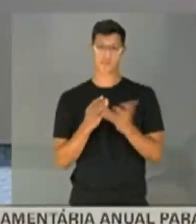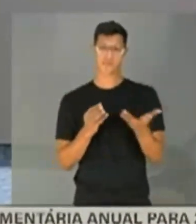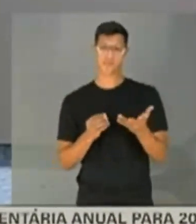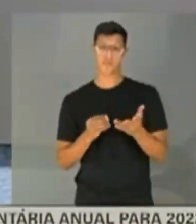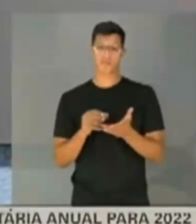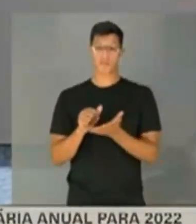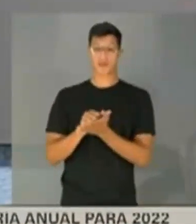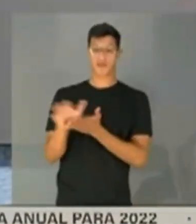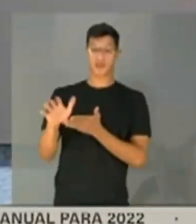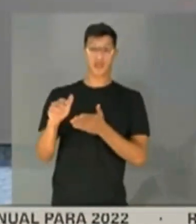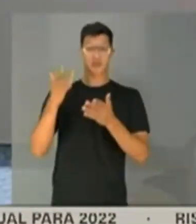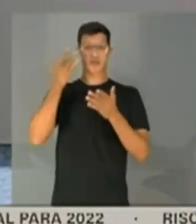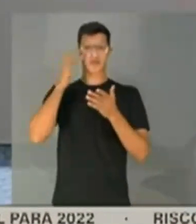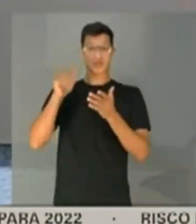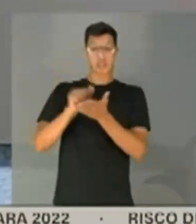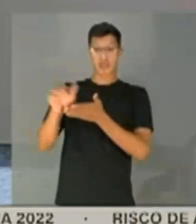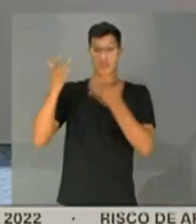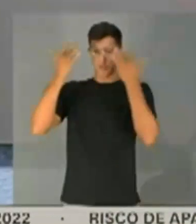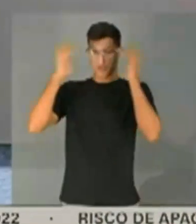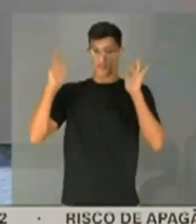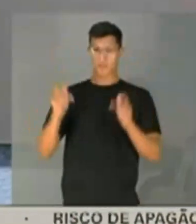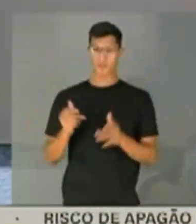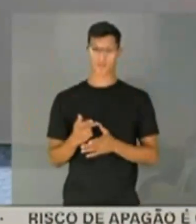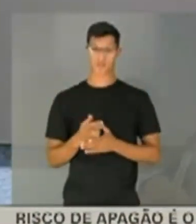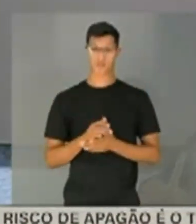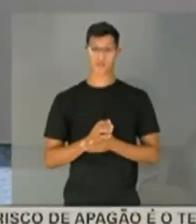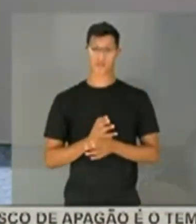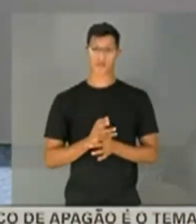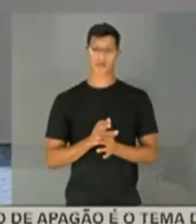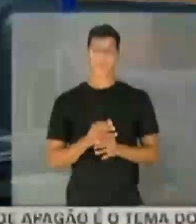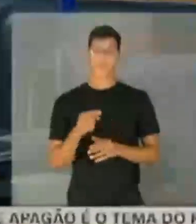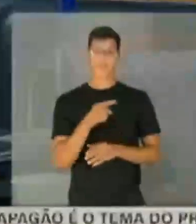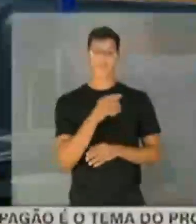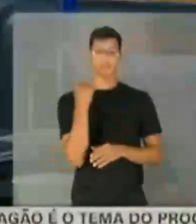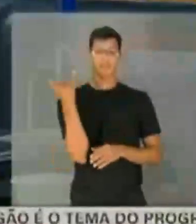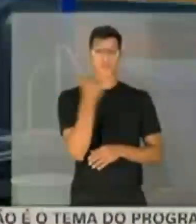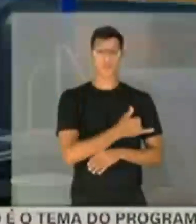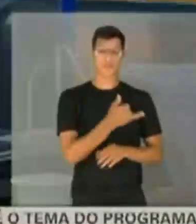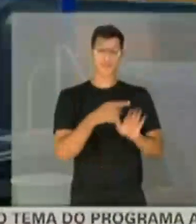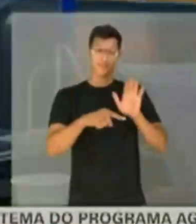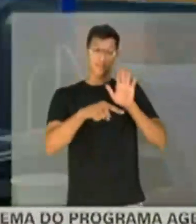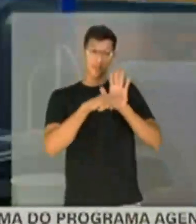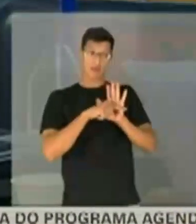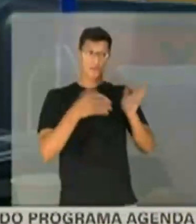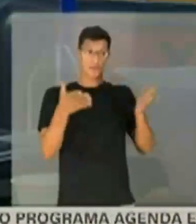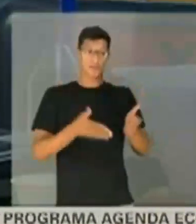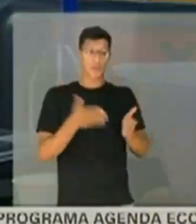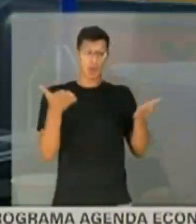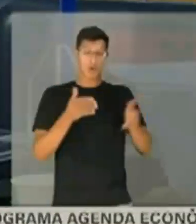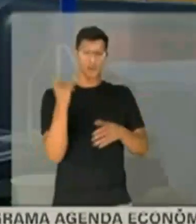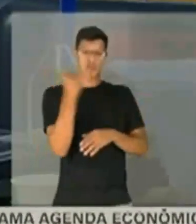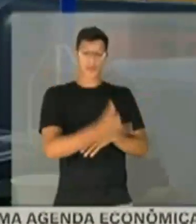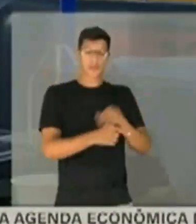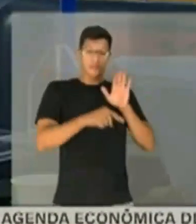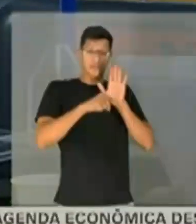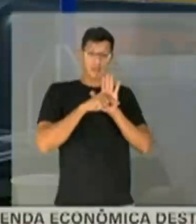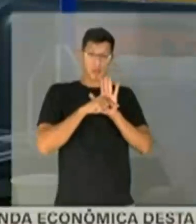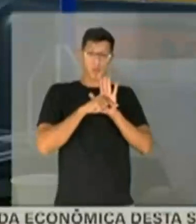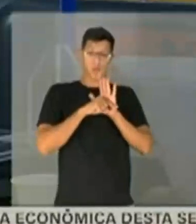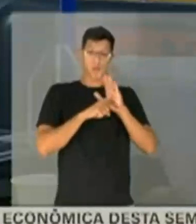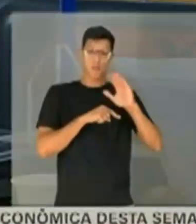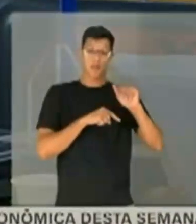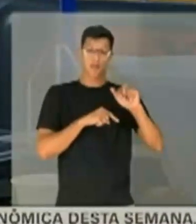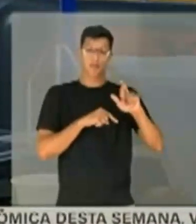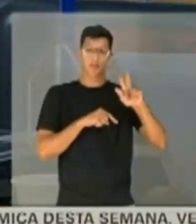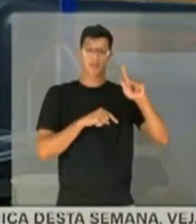foi exonerado, não sei, a razão pela qual ele foi exonerado, não sei. Tá. O senhor disse que negou hoje, o senhor disse que negou o cargo